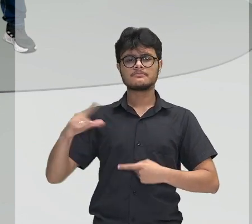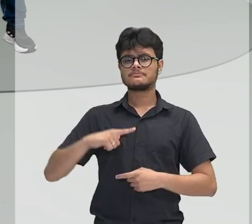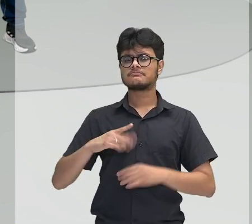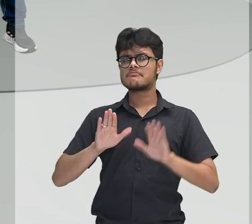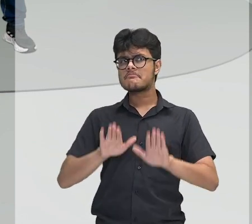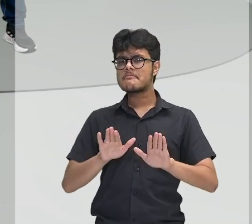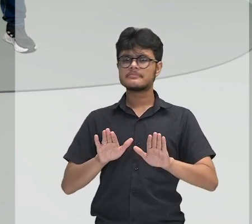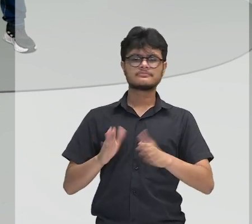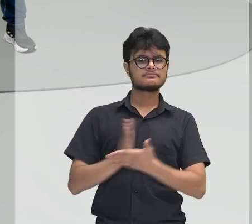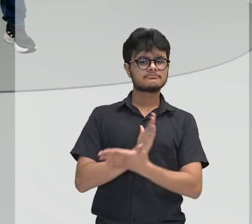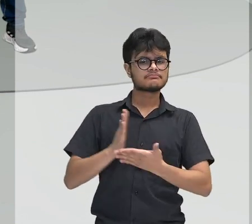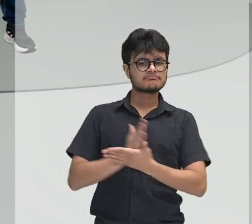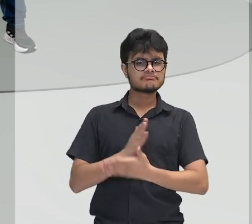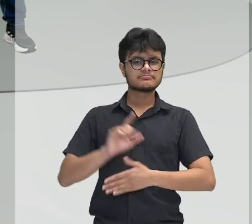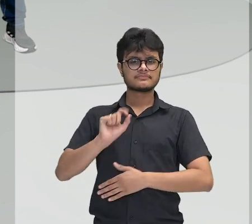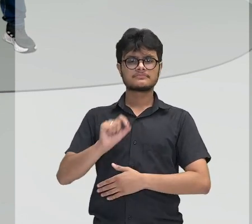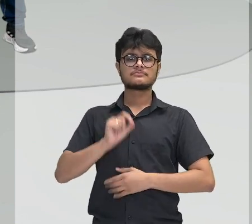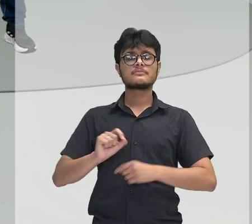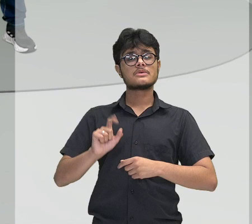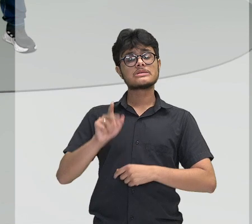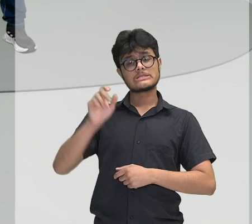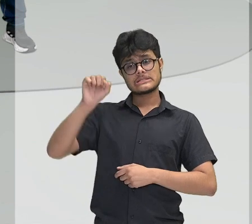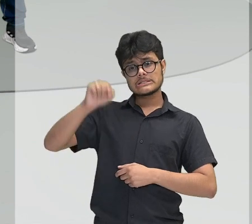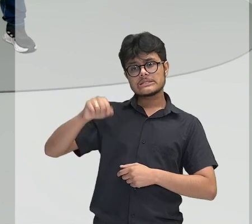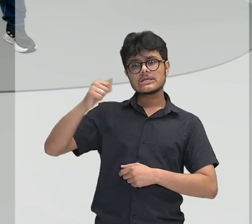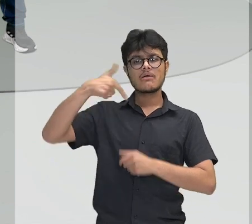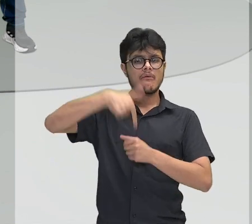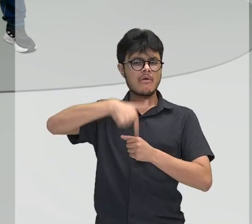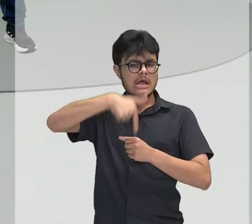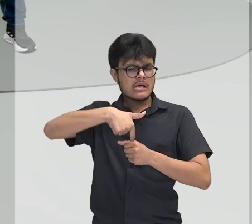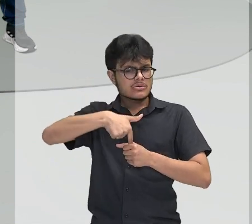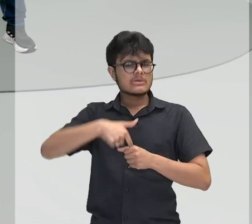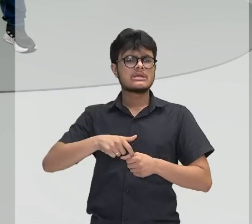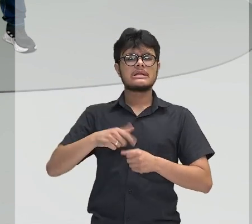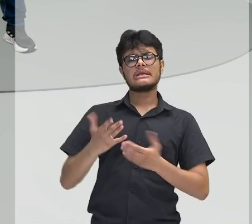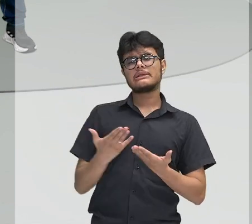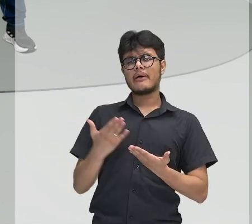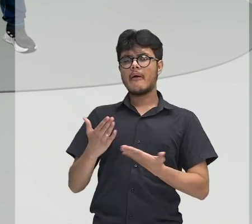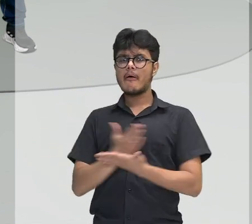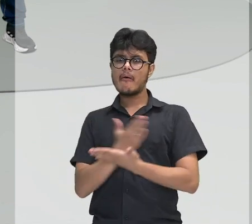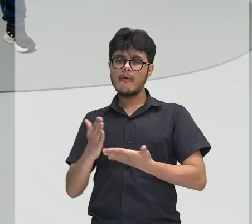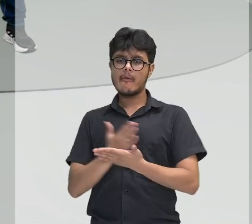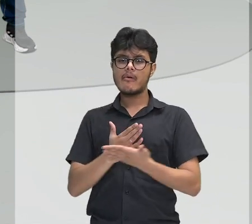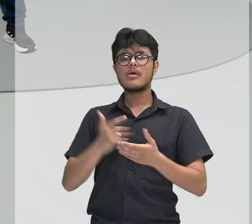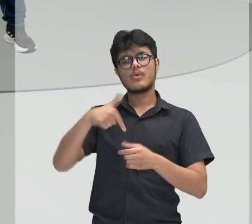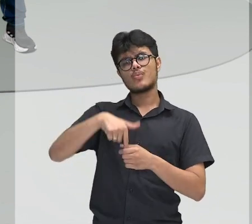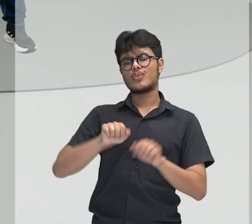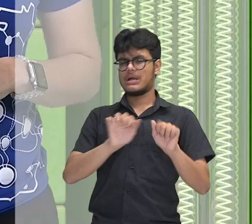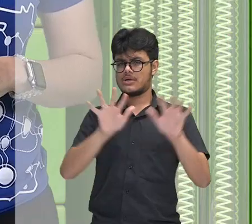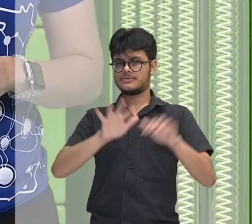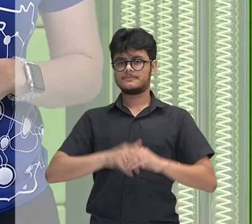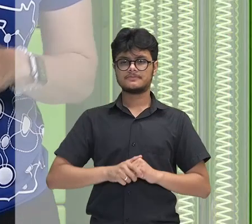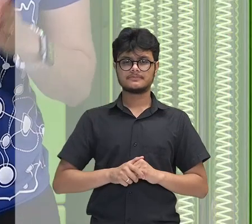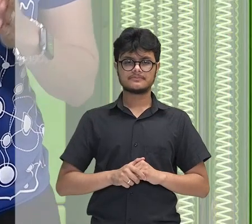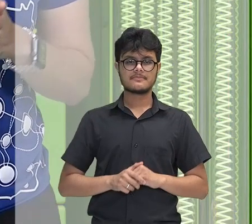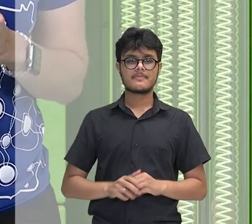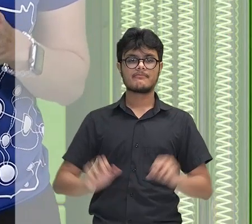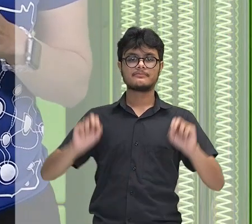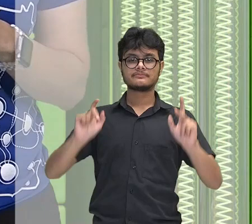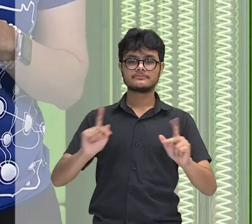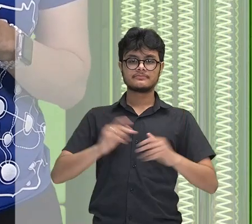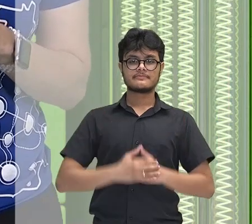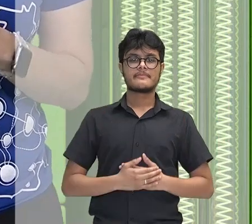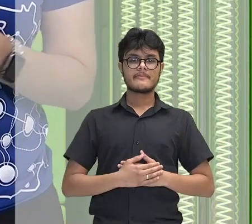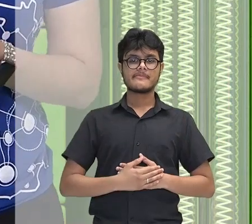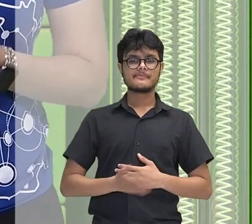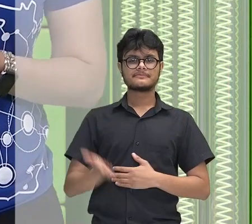ele é alimentado por combustíveis mais leves, como a gasolina, o álcool e o gás. Então aí